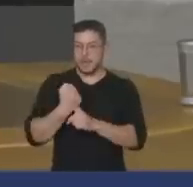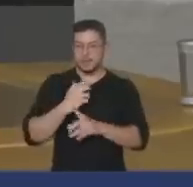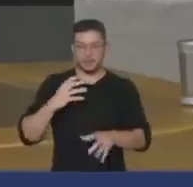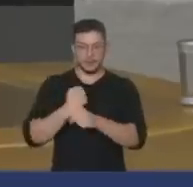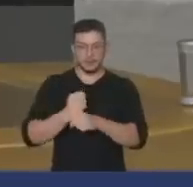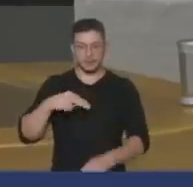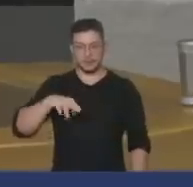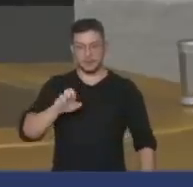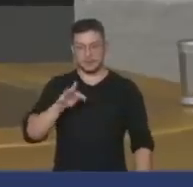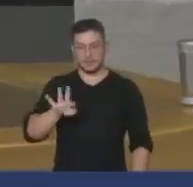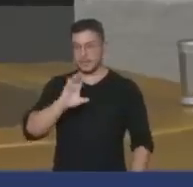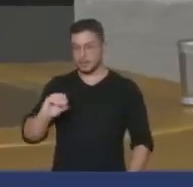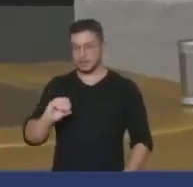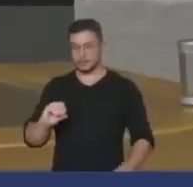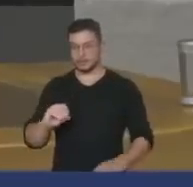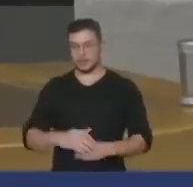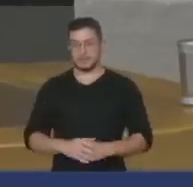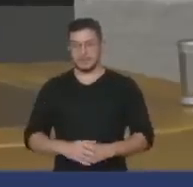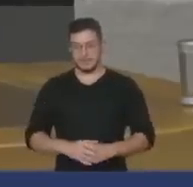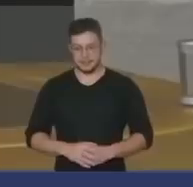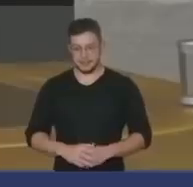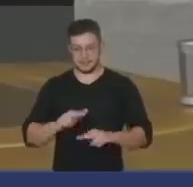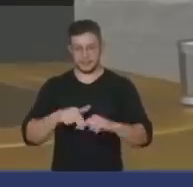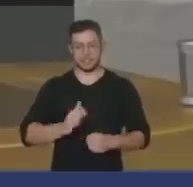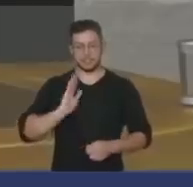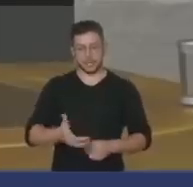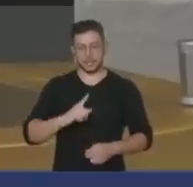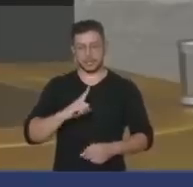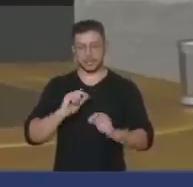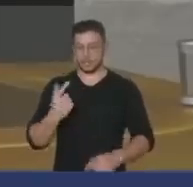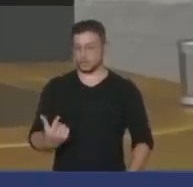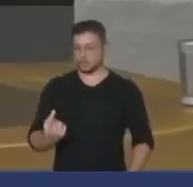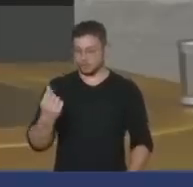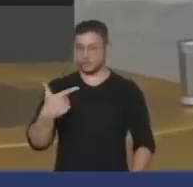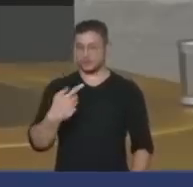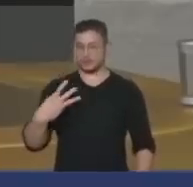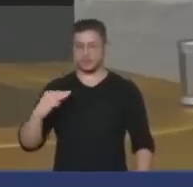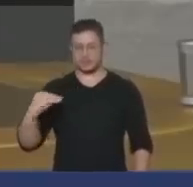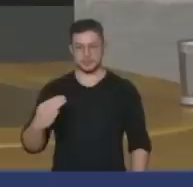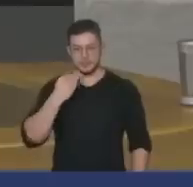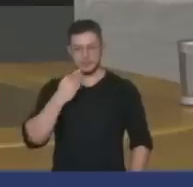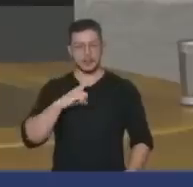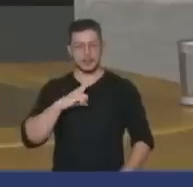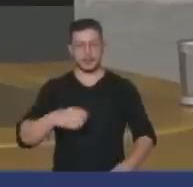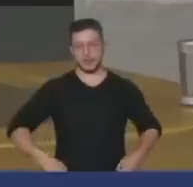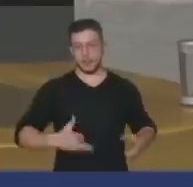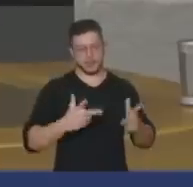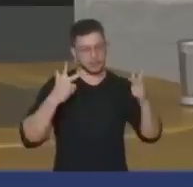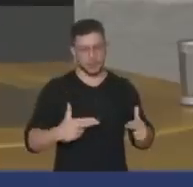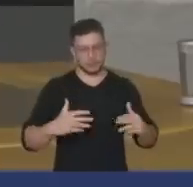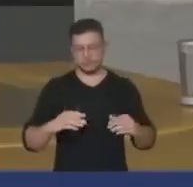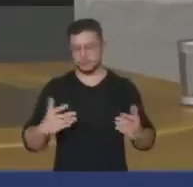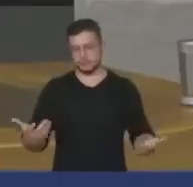neutro. Ele não tem impacto fiscal nenhum. Você vai ter a receita dos 23 bilhões e vai ter a despesa correspondente. Portanto,